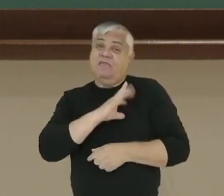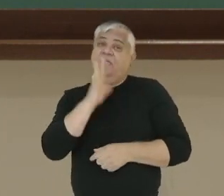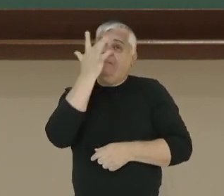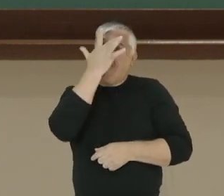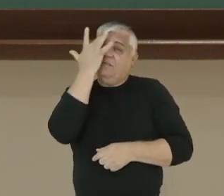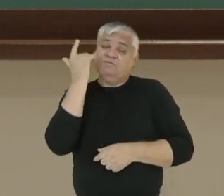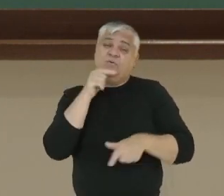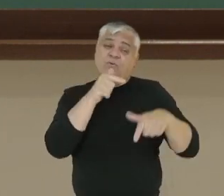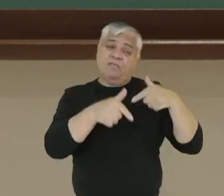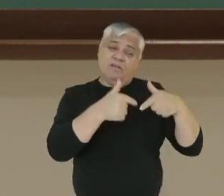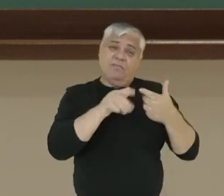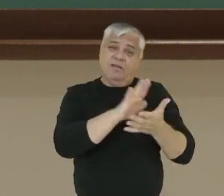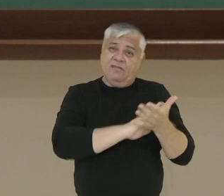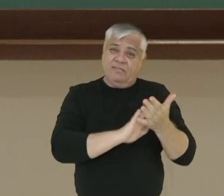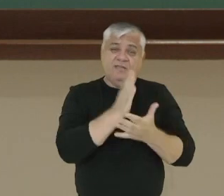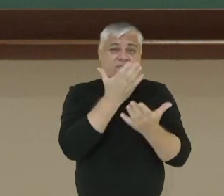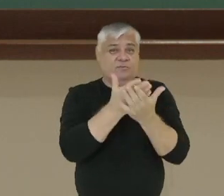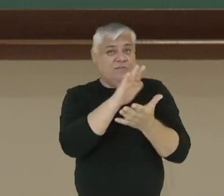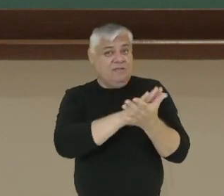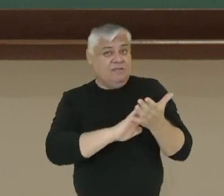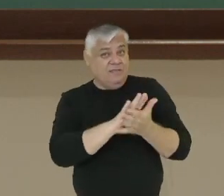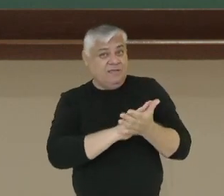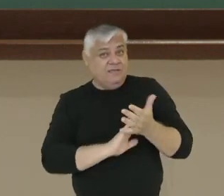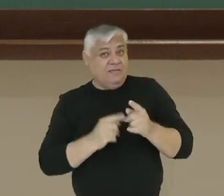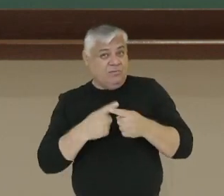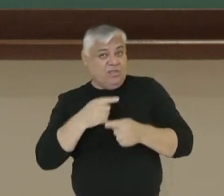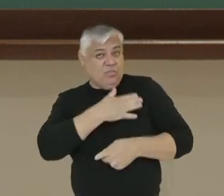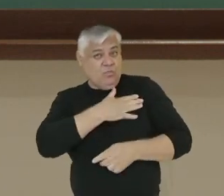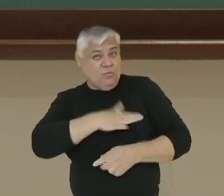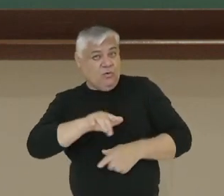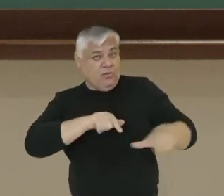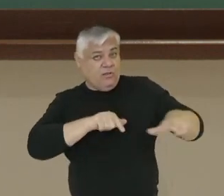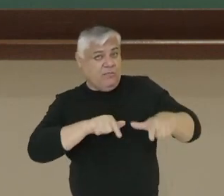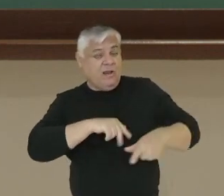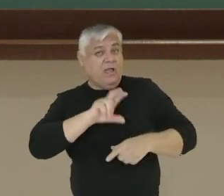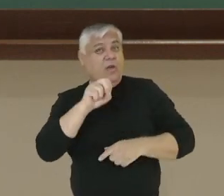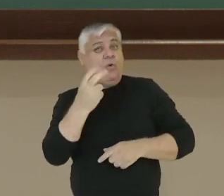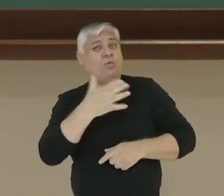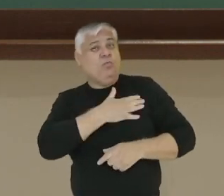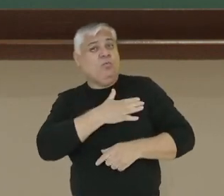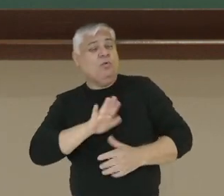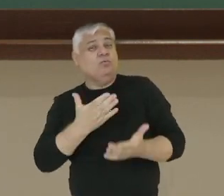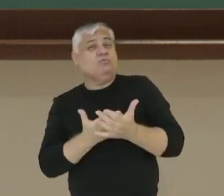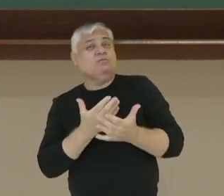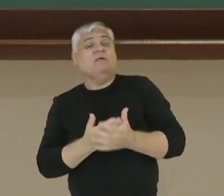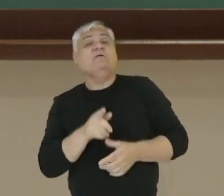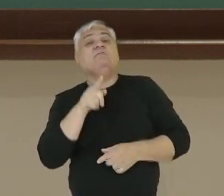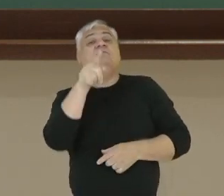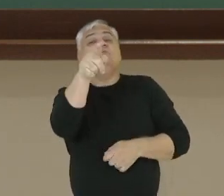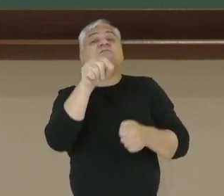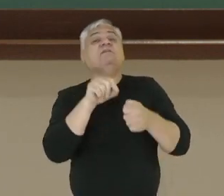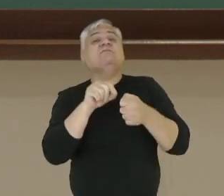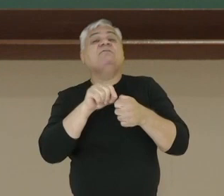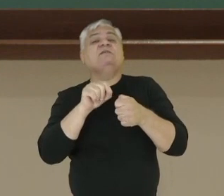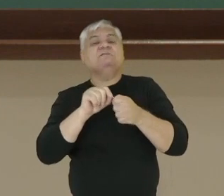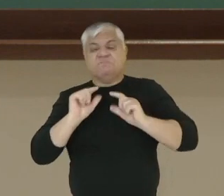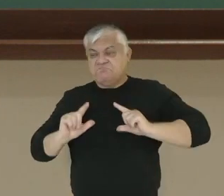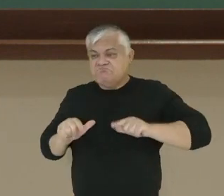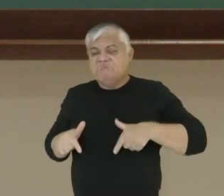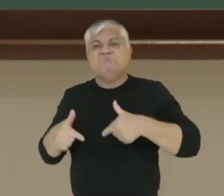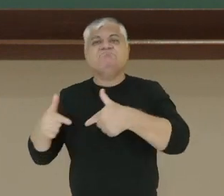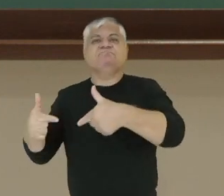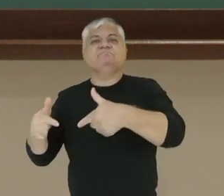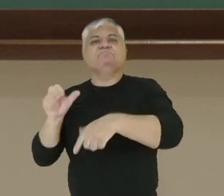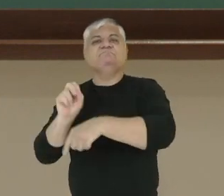nem trabalha nem estuda. Será que é porque não gostam de trabalhar ou estudar? E o que você tem que fazer para enfrentar essas questões